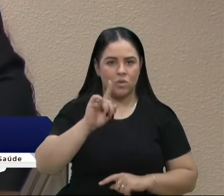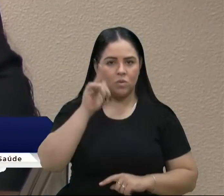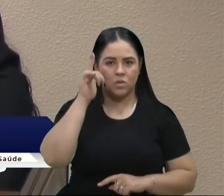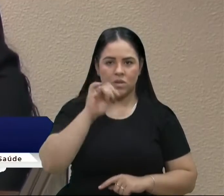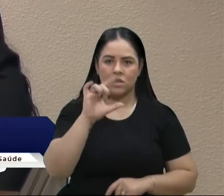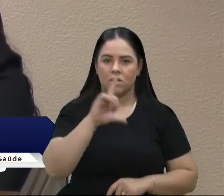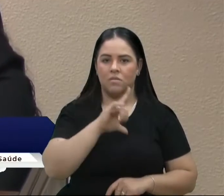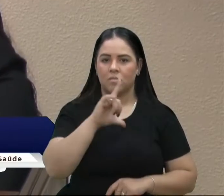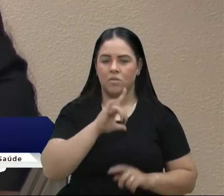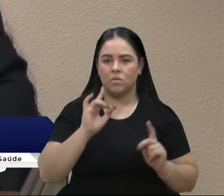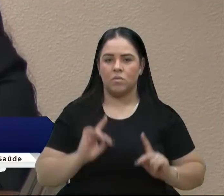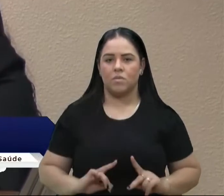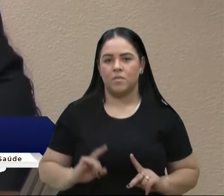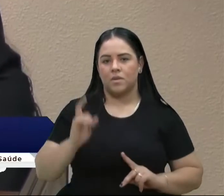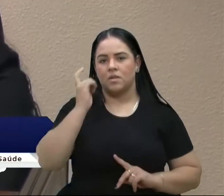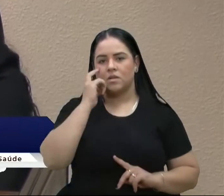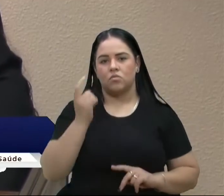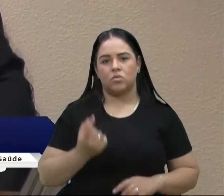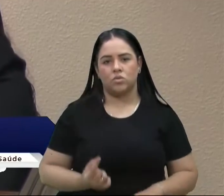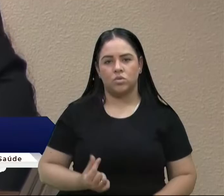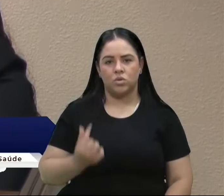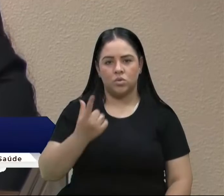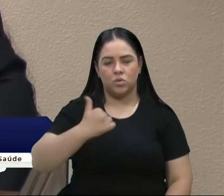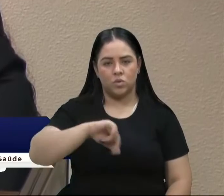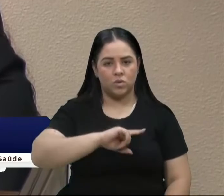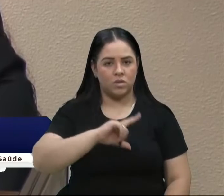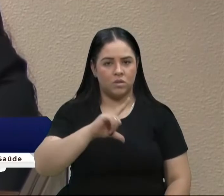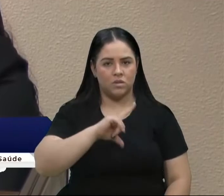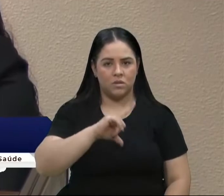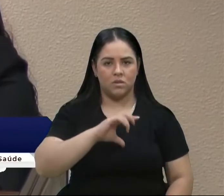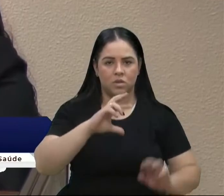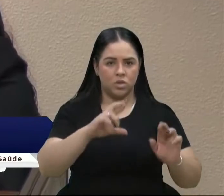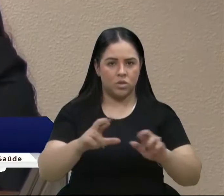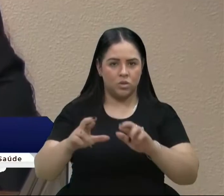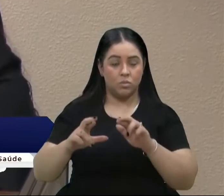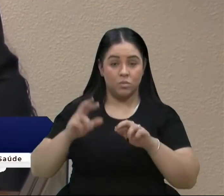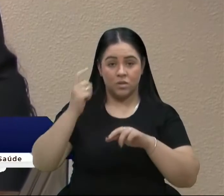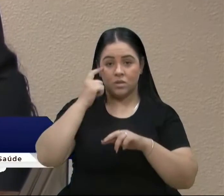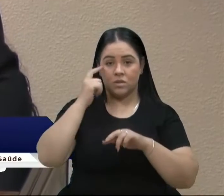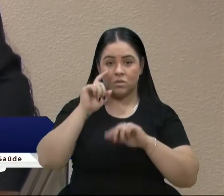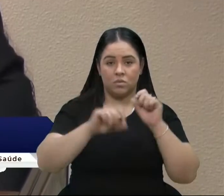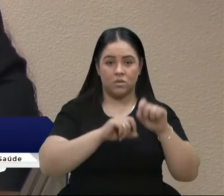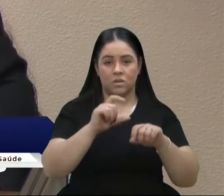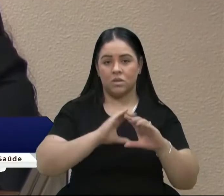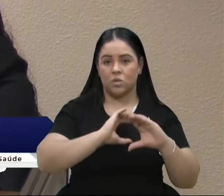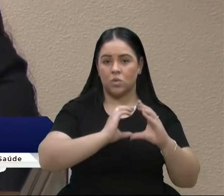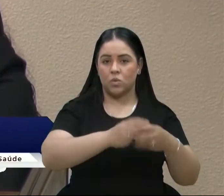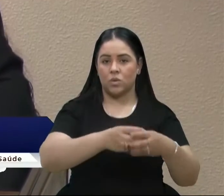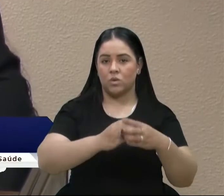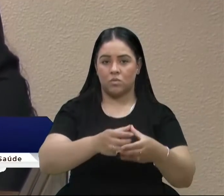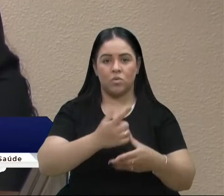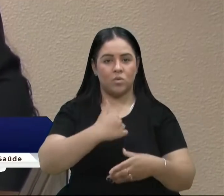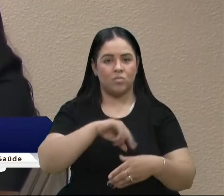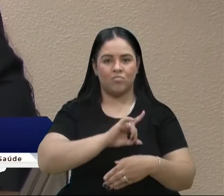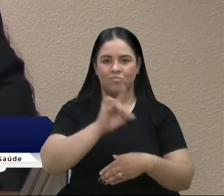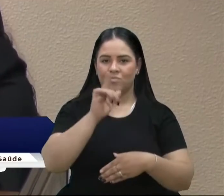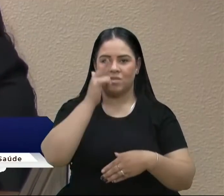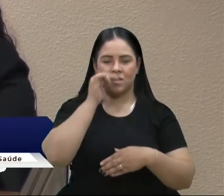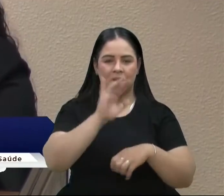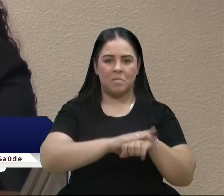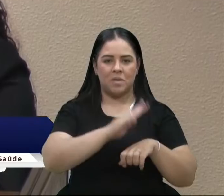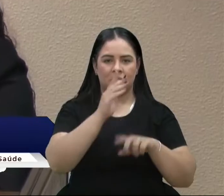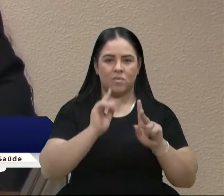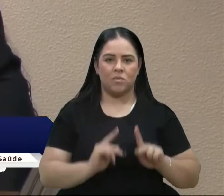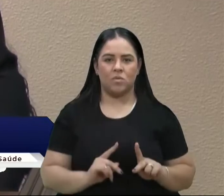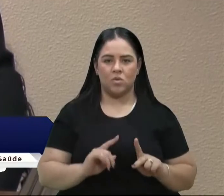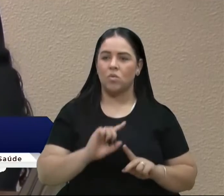trazer pacientes pensando na questão econômica que a gente tem na nossa região, pensando na questão turística, a gente não consegue receber pacientes